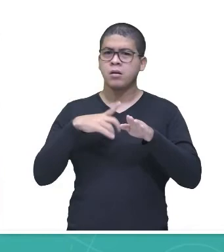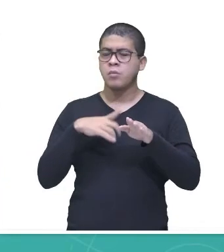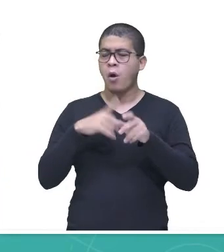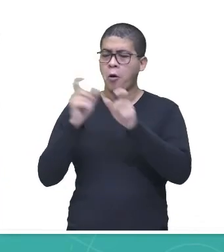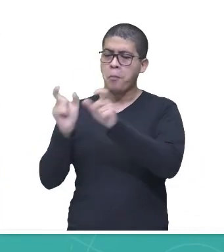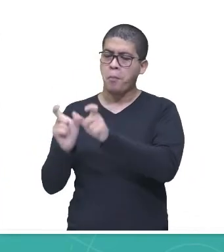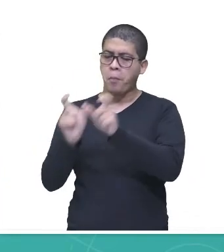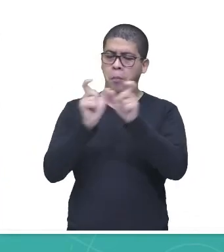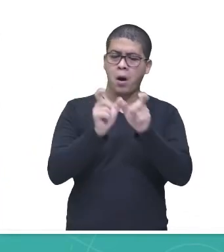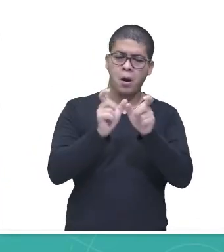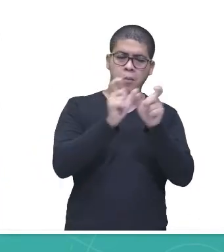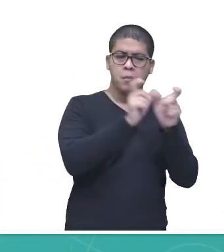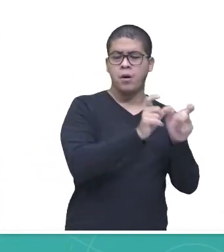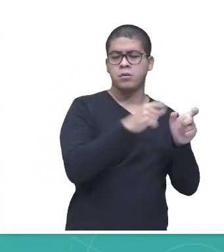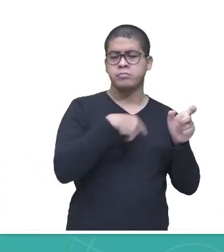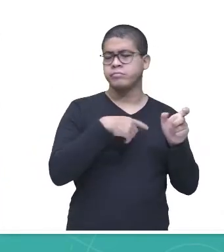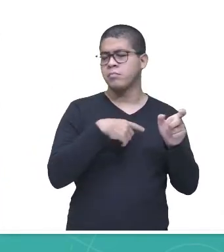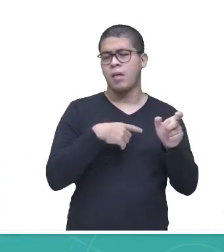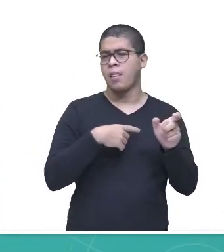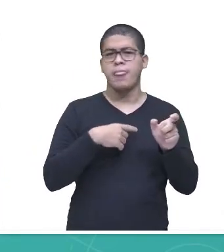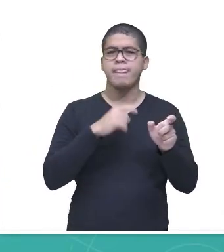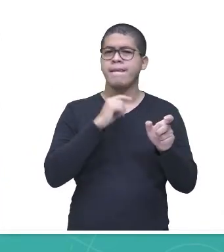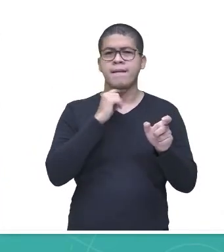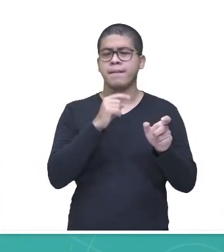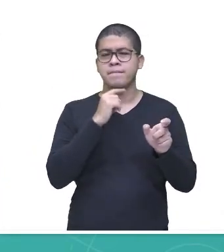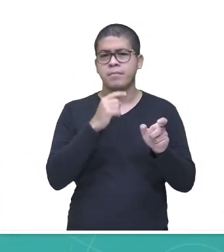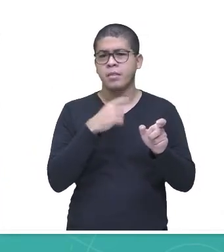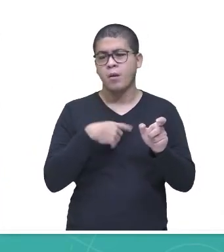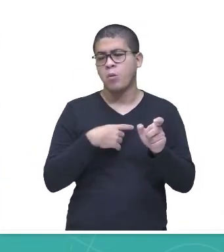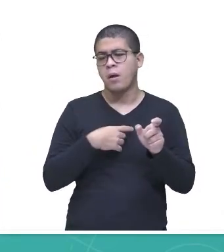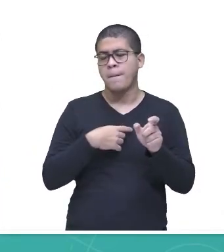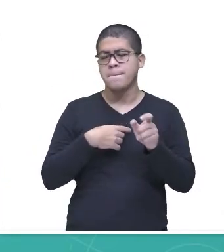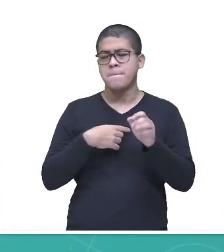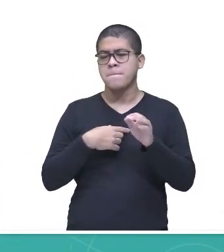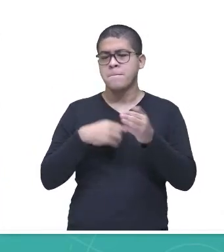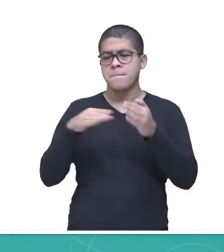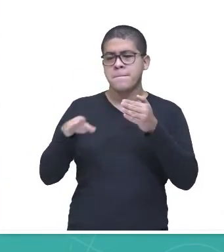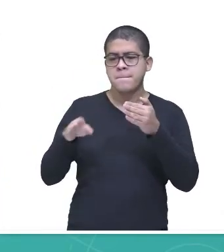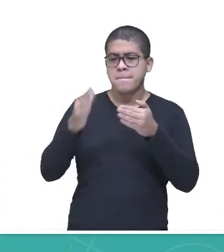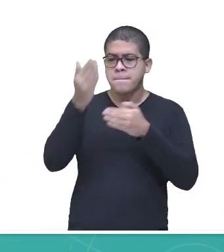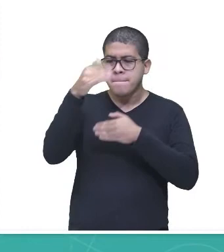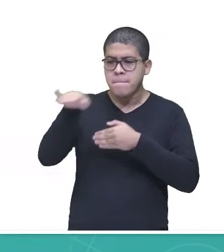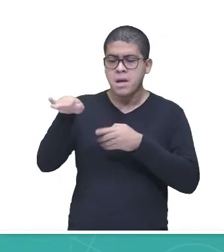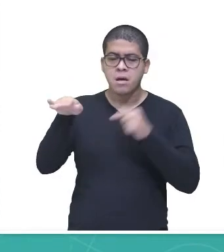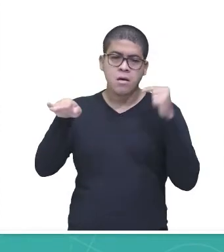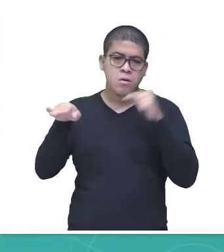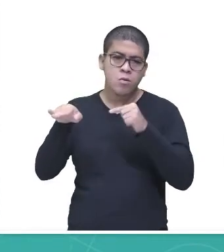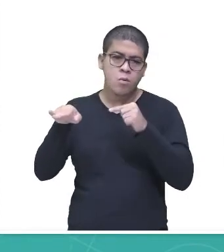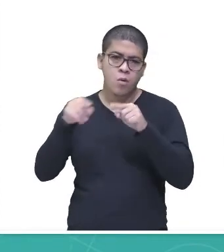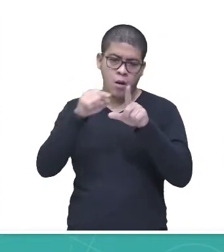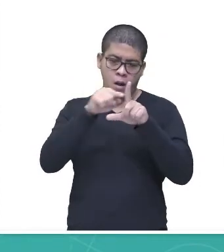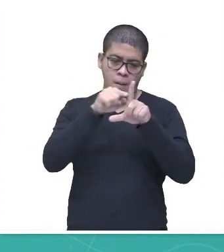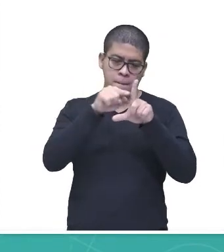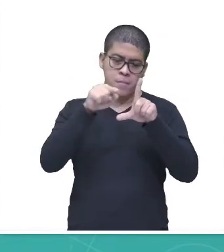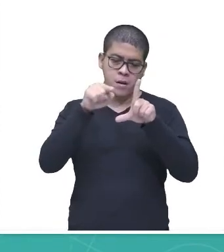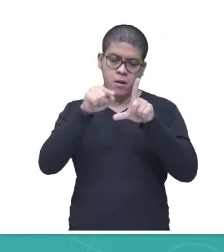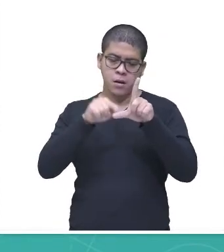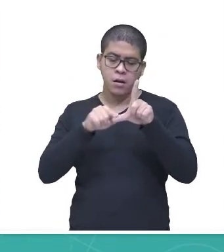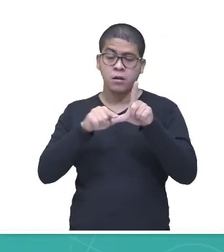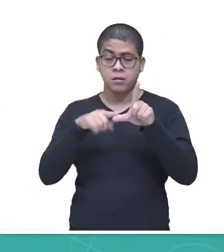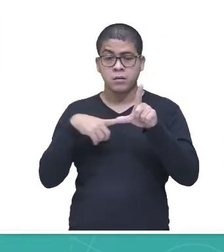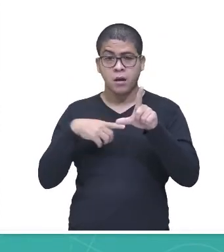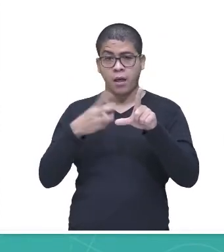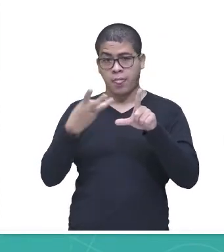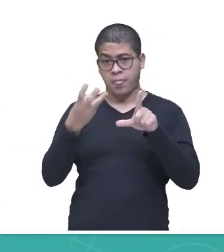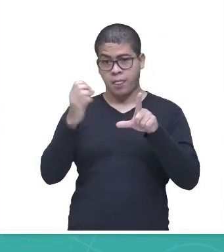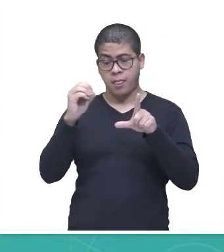do ângulo. Não existe meio ângulo, por exemplo. Ele vai ser o quê? Vai ser 30 minutos. E